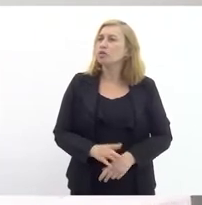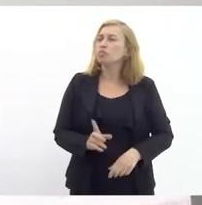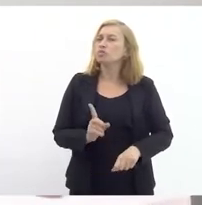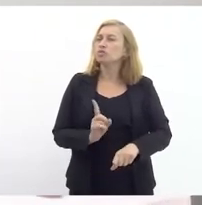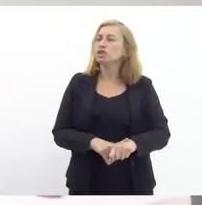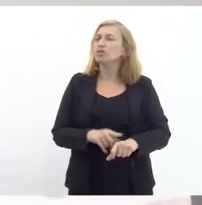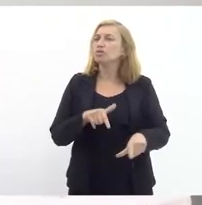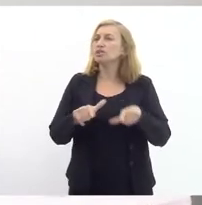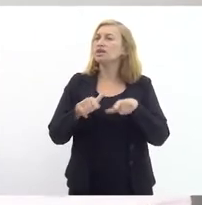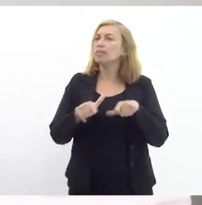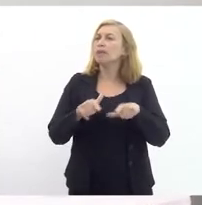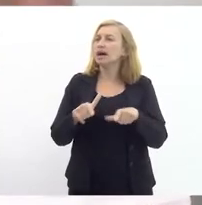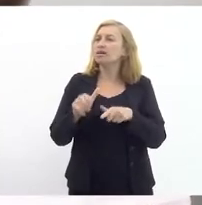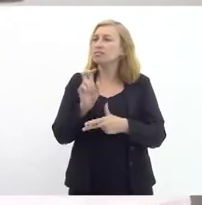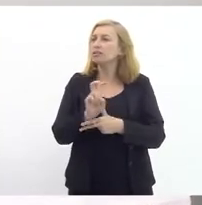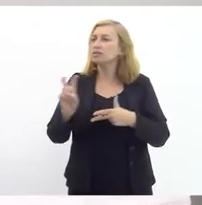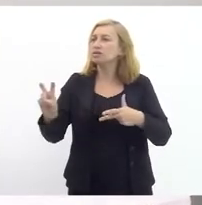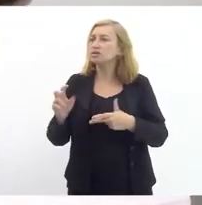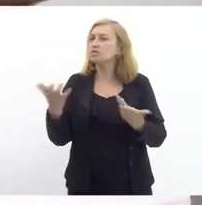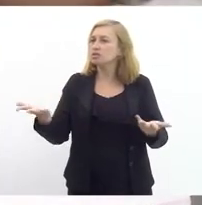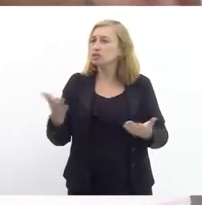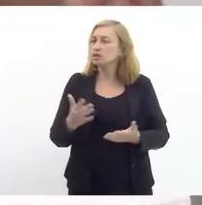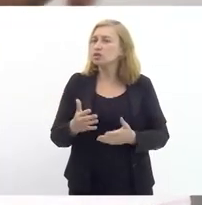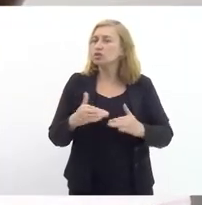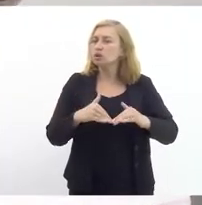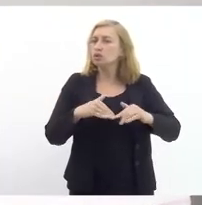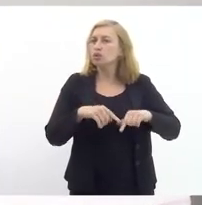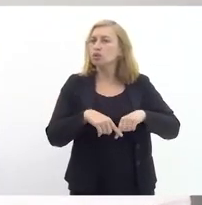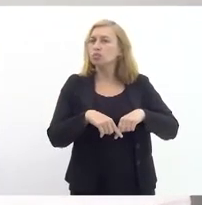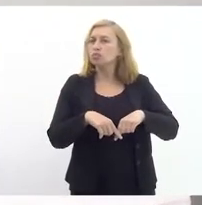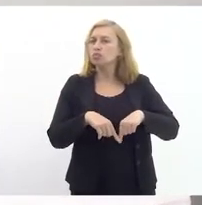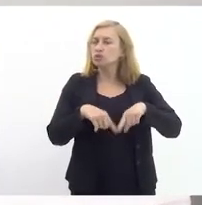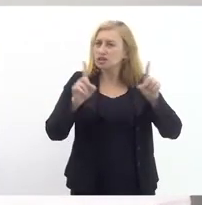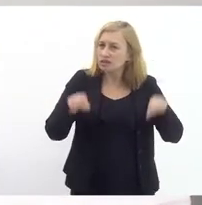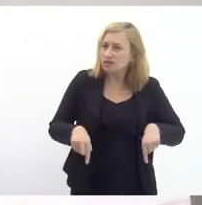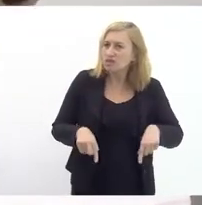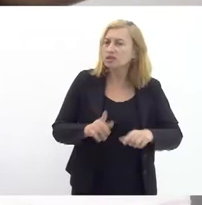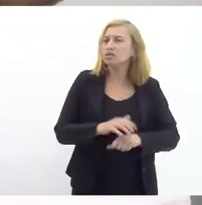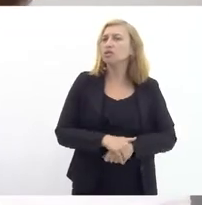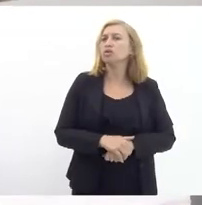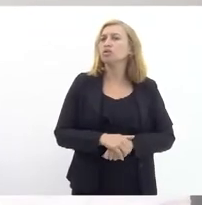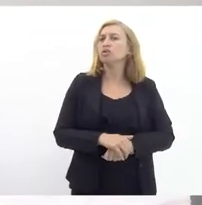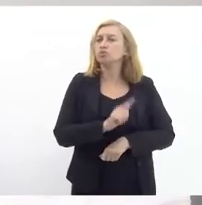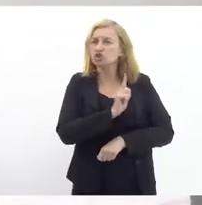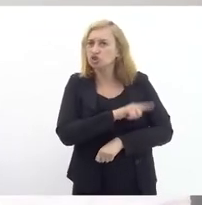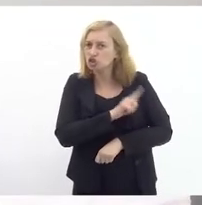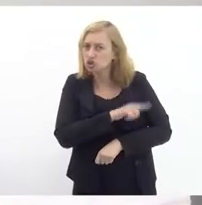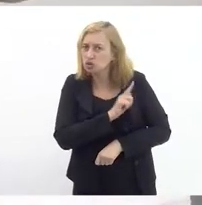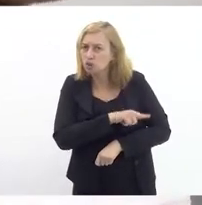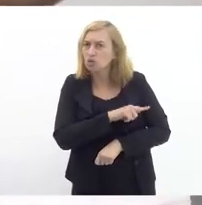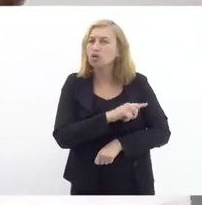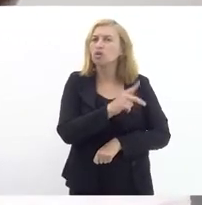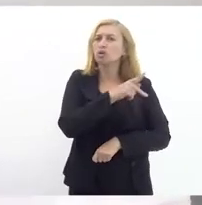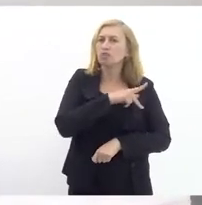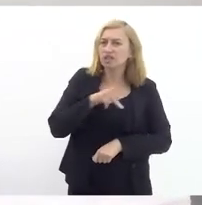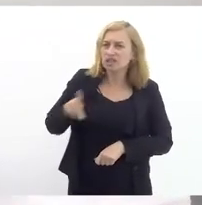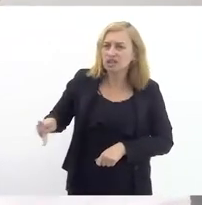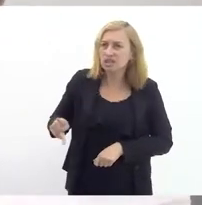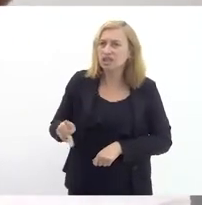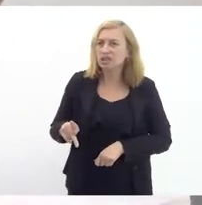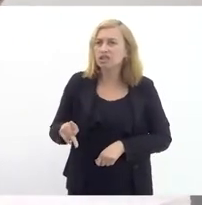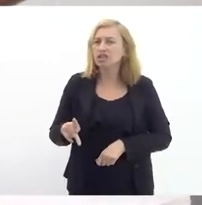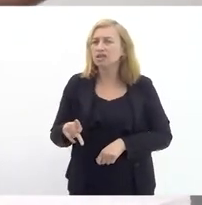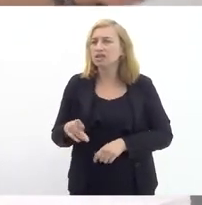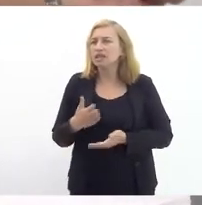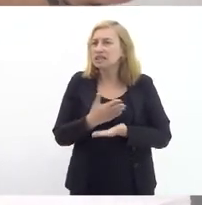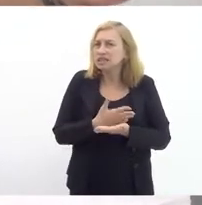à frente da Supervia? Como funcionário, como gestor, como presidente, desde